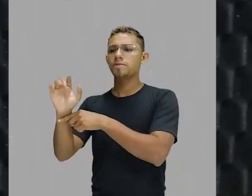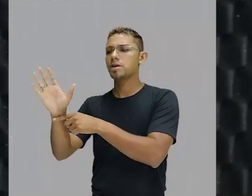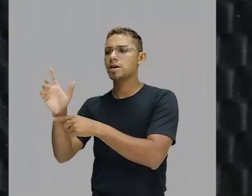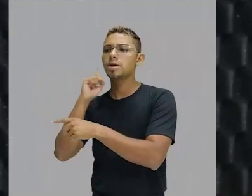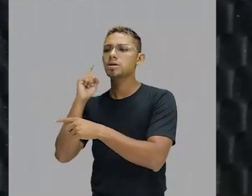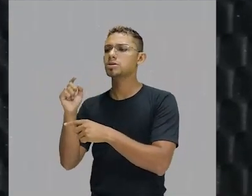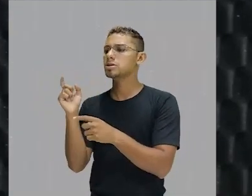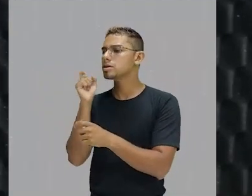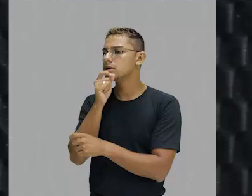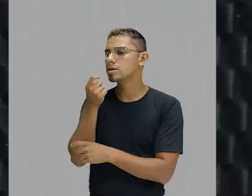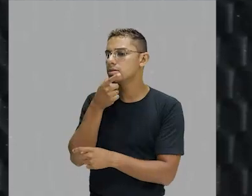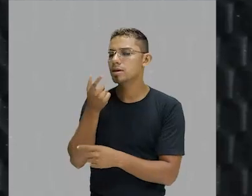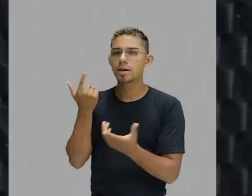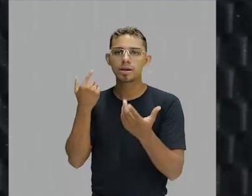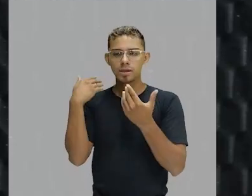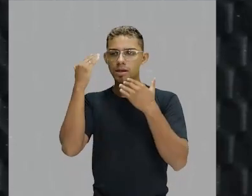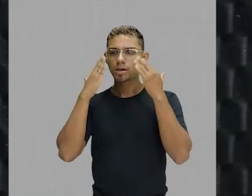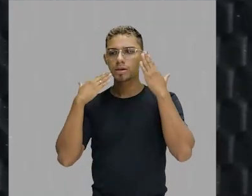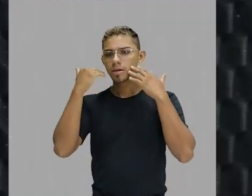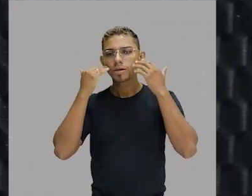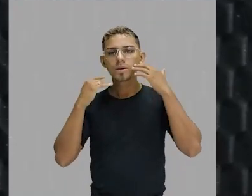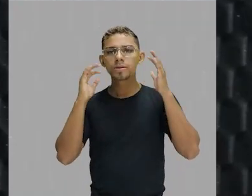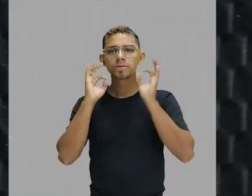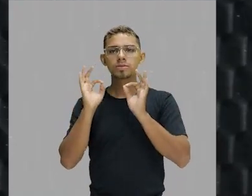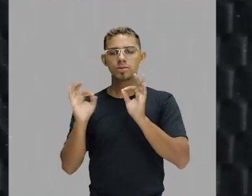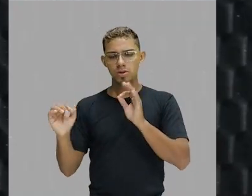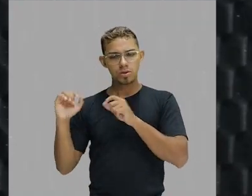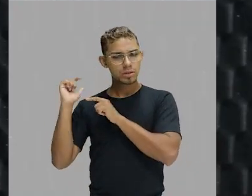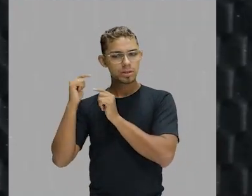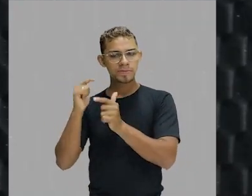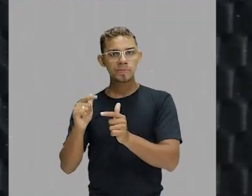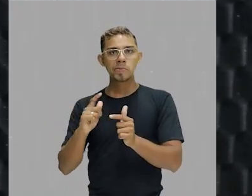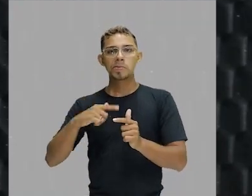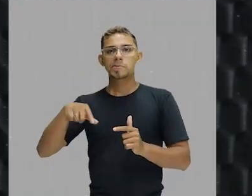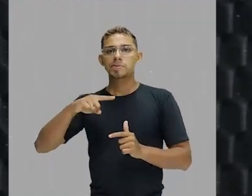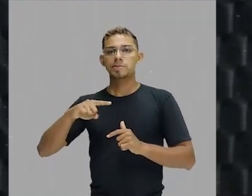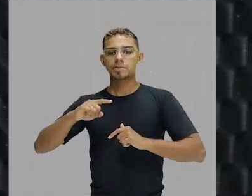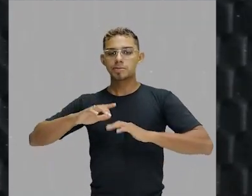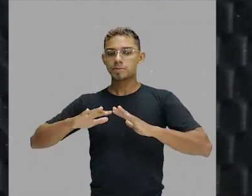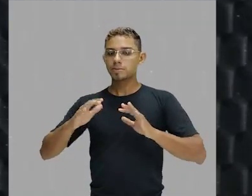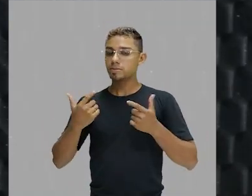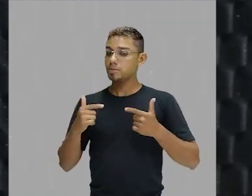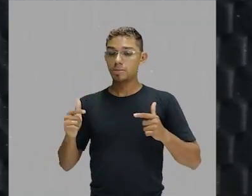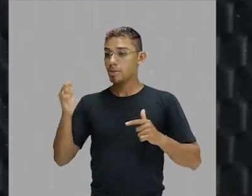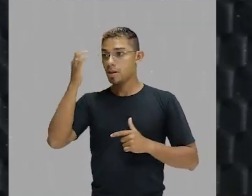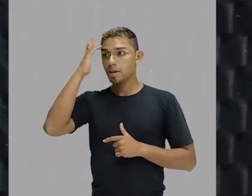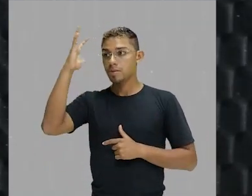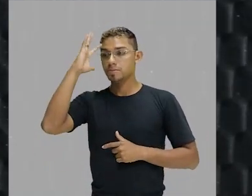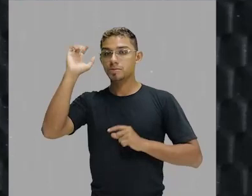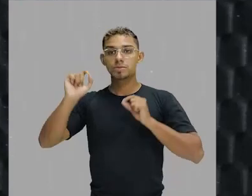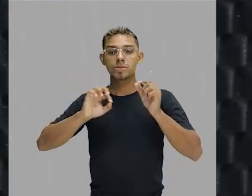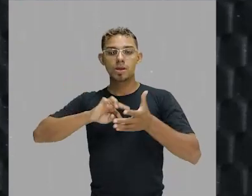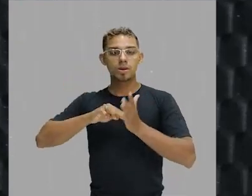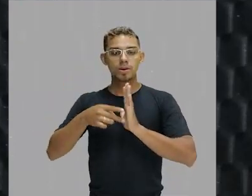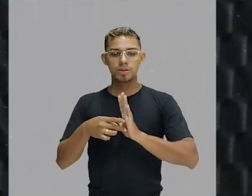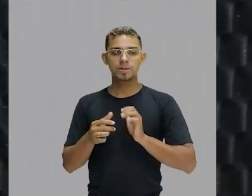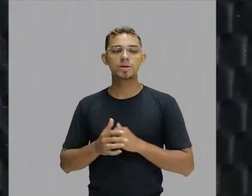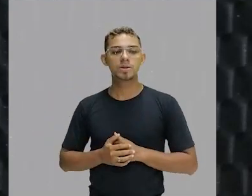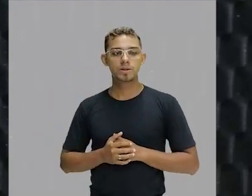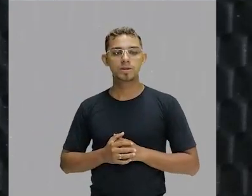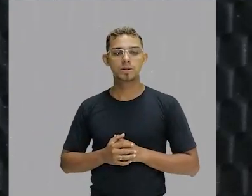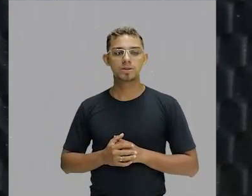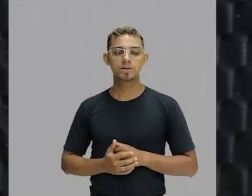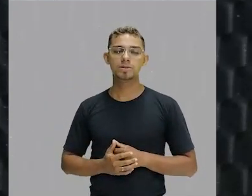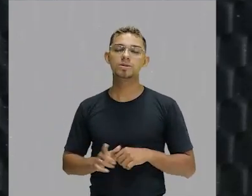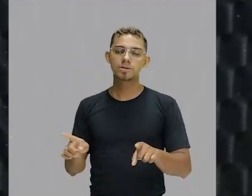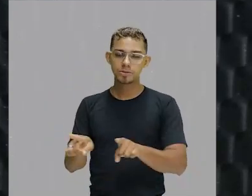makes, de maquiagens artísticas ou maquiagens tradicionais na internet. A gente não tem noção do que a gente tem. E, é